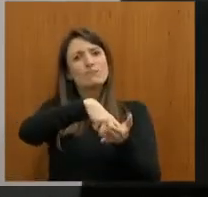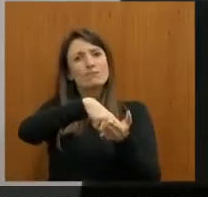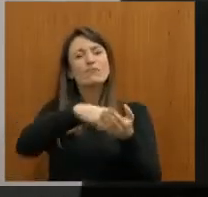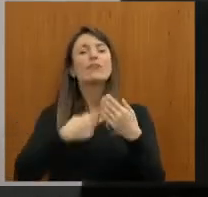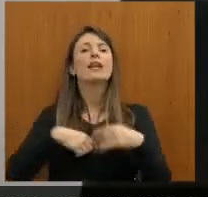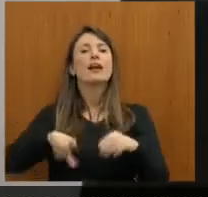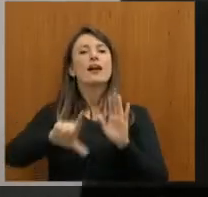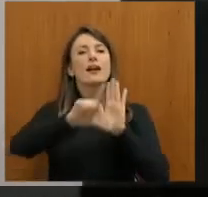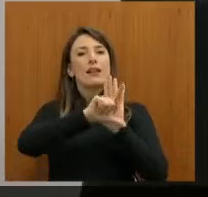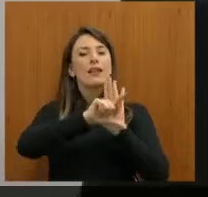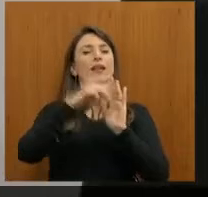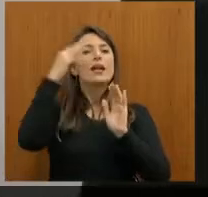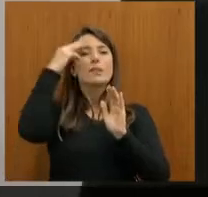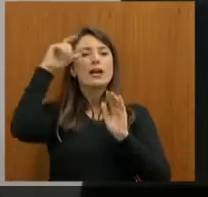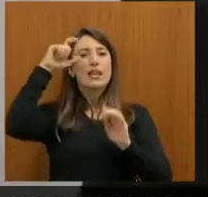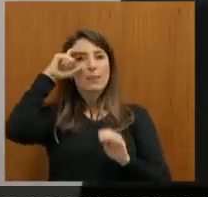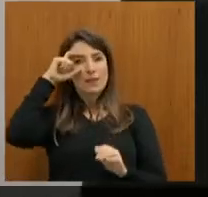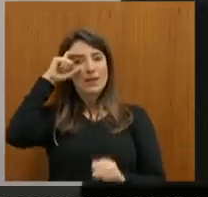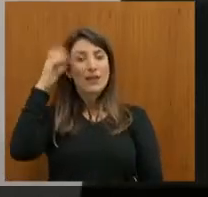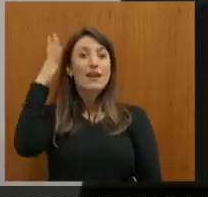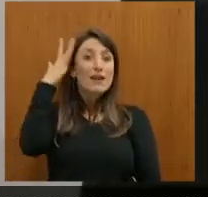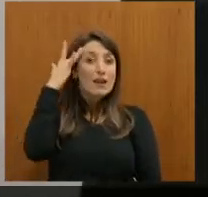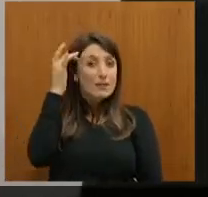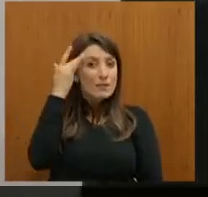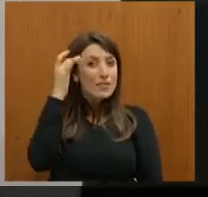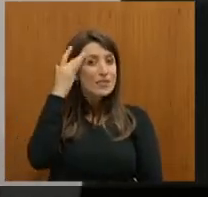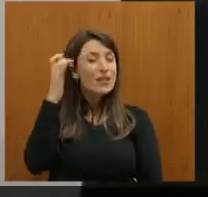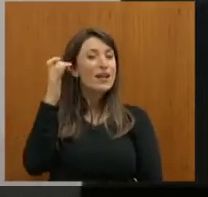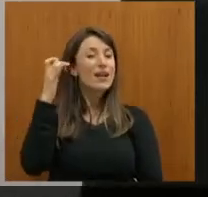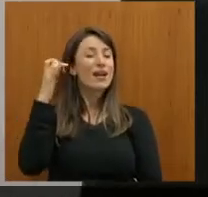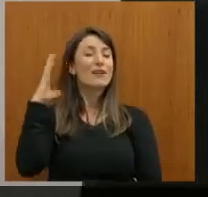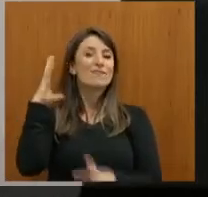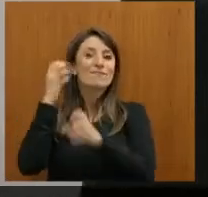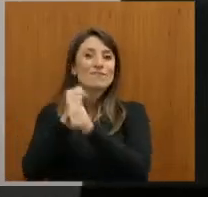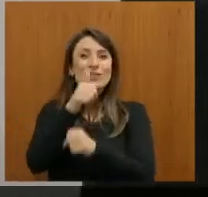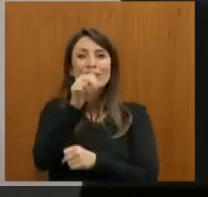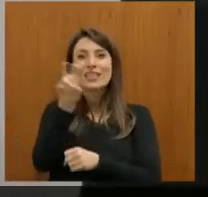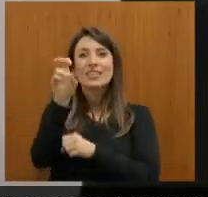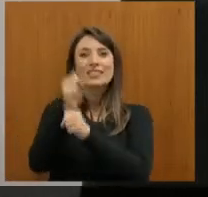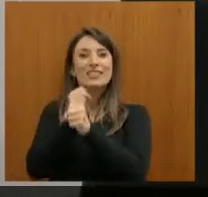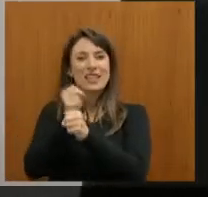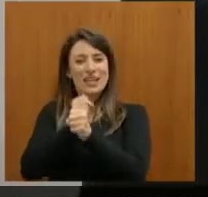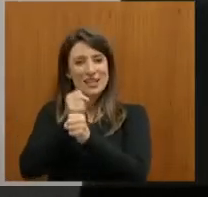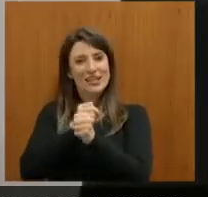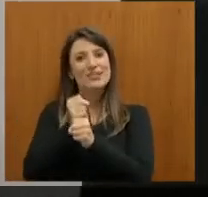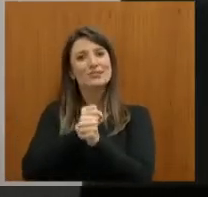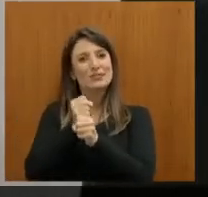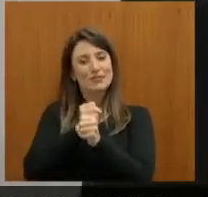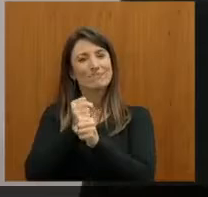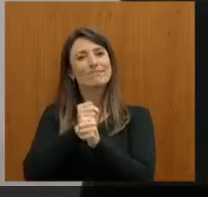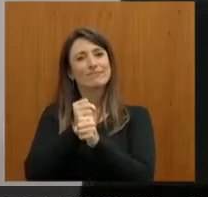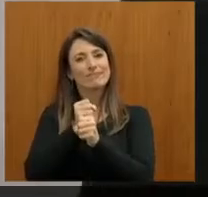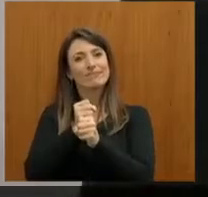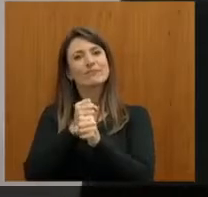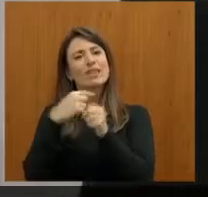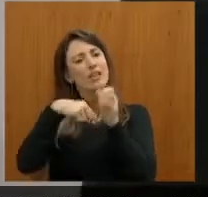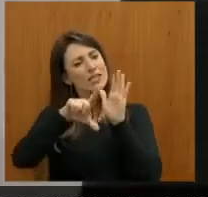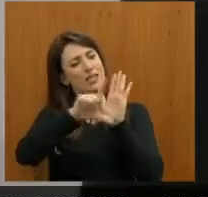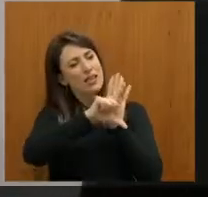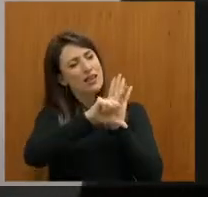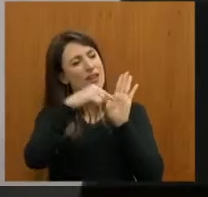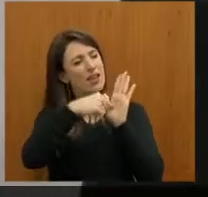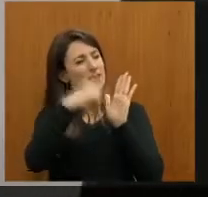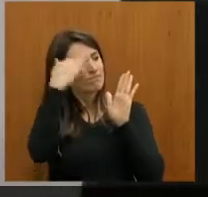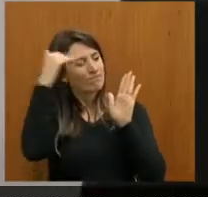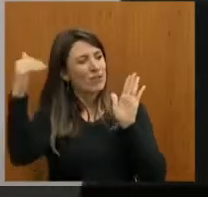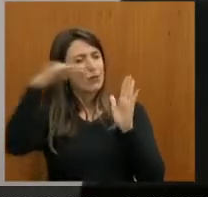Penha gente que amanhã completa 15 anos né uma lei que está debutando que é uma lei reconhecida